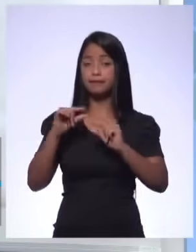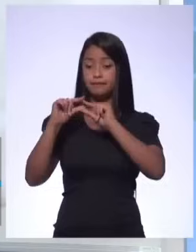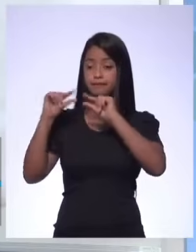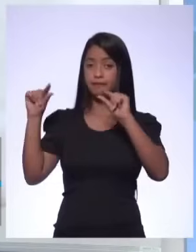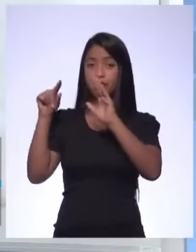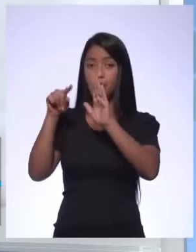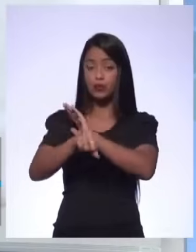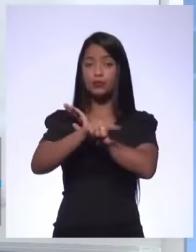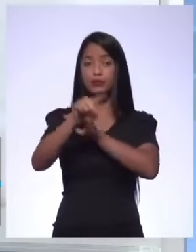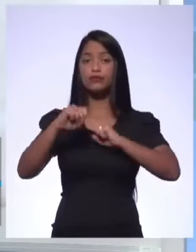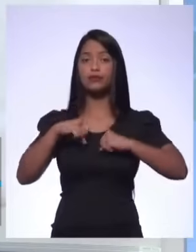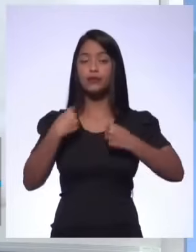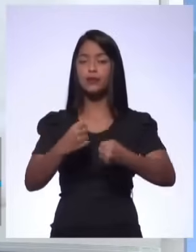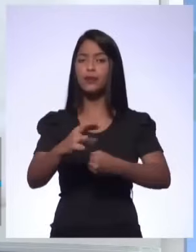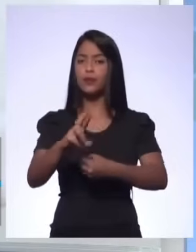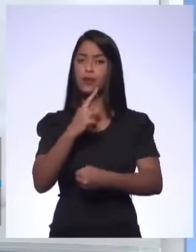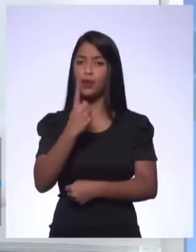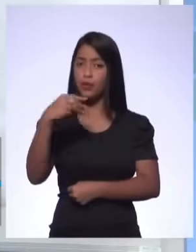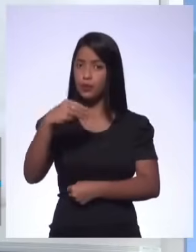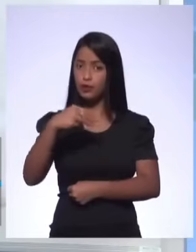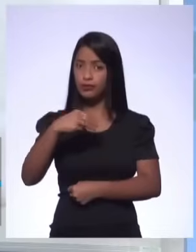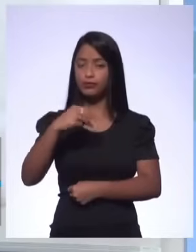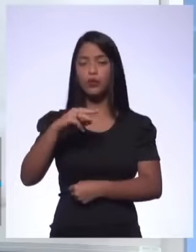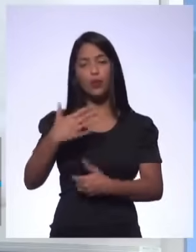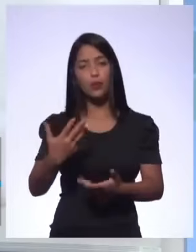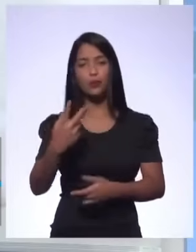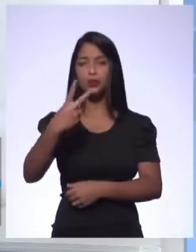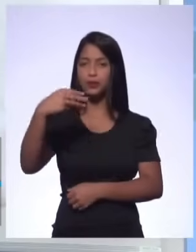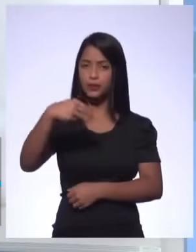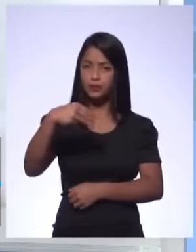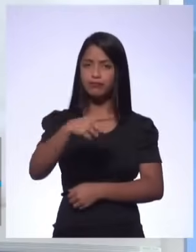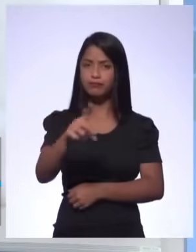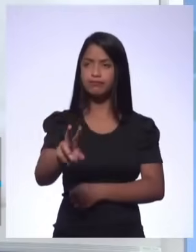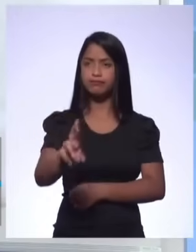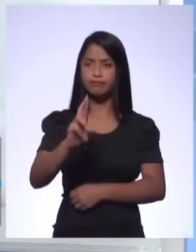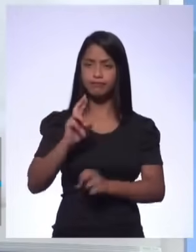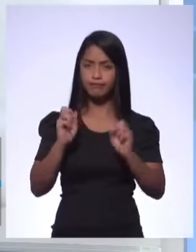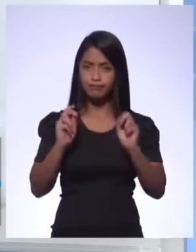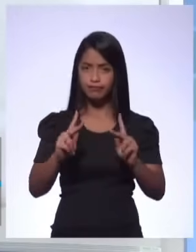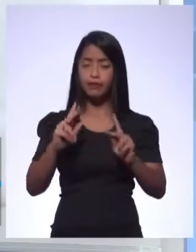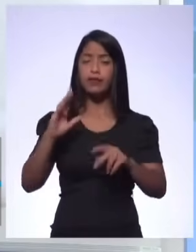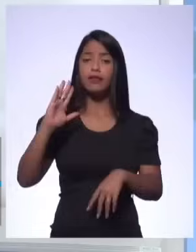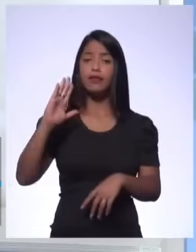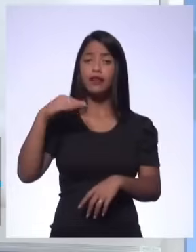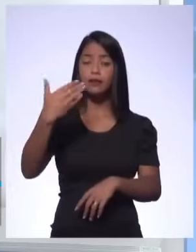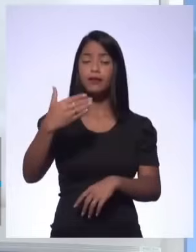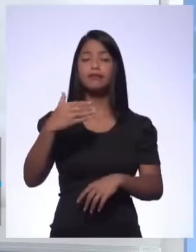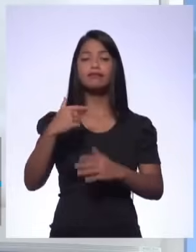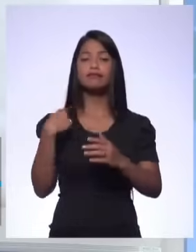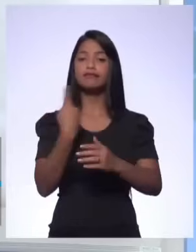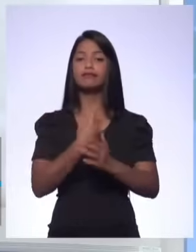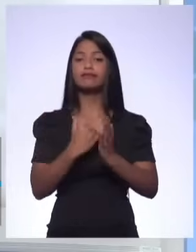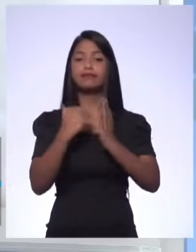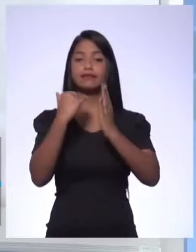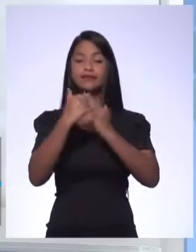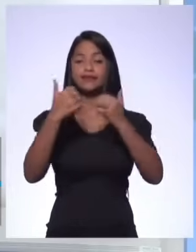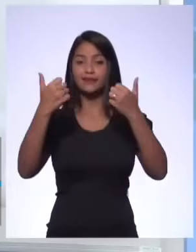dentro de 1 minuto e depois eu vou fazer, ou 2 minutos acho que é melhor. E depois a gente vai fazer os comentários, tá